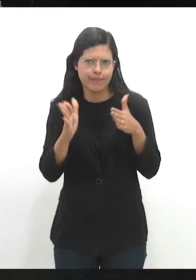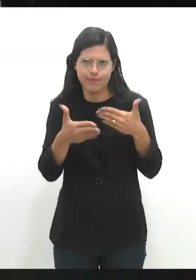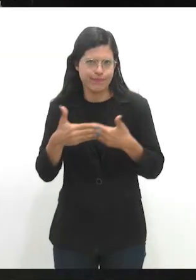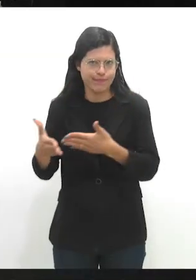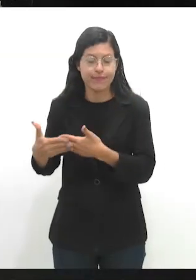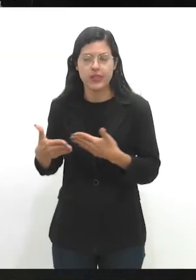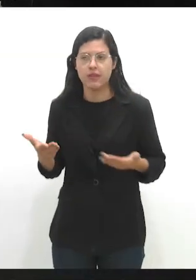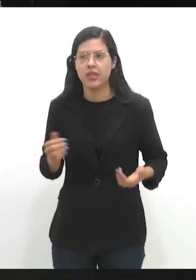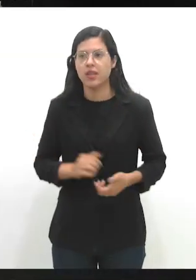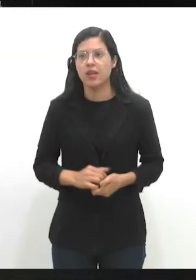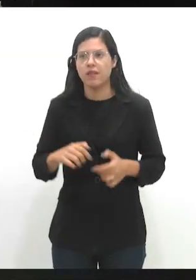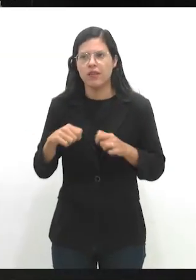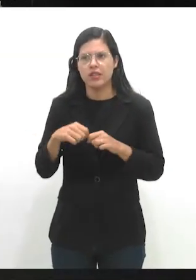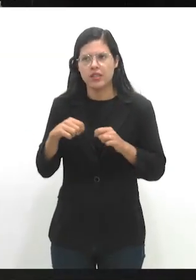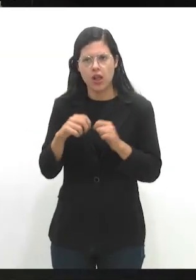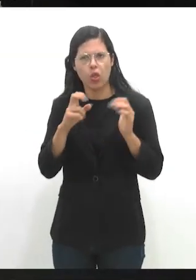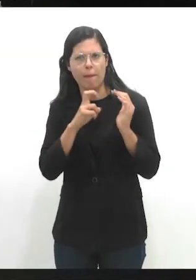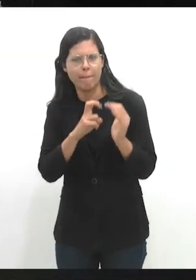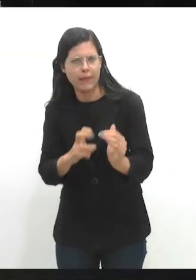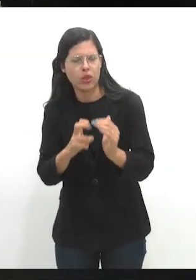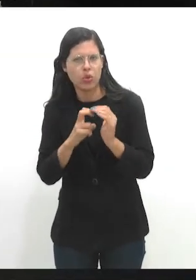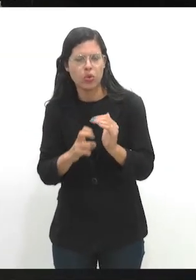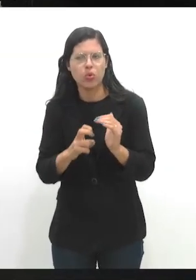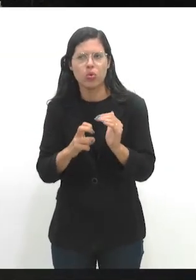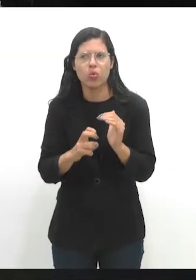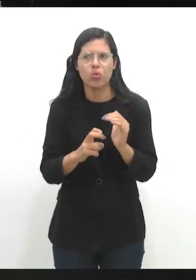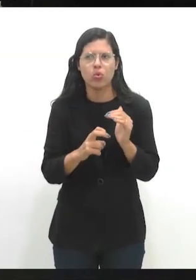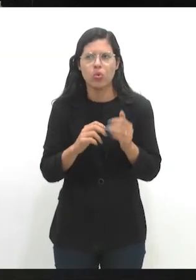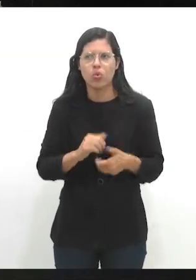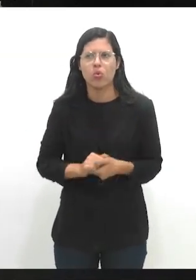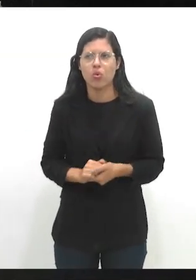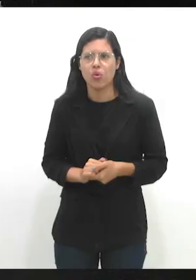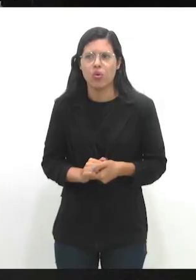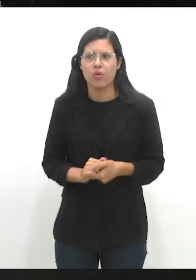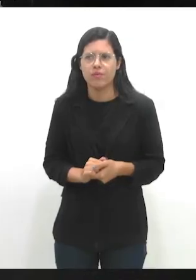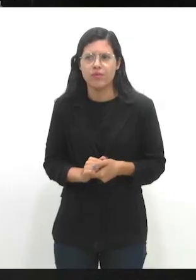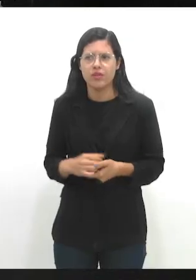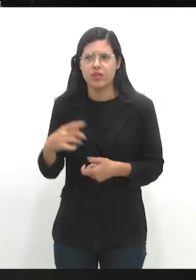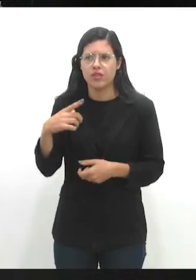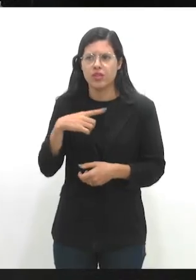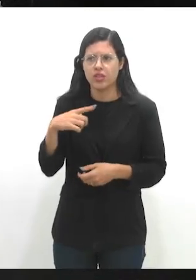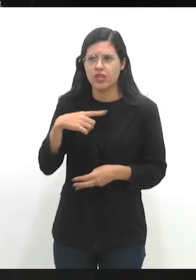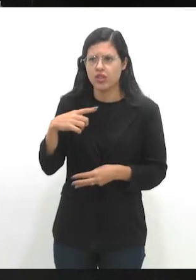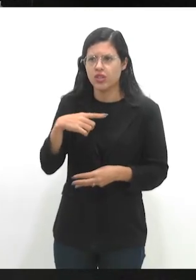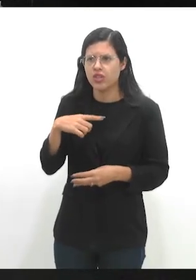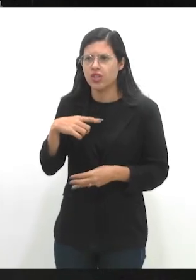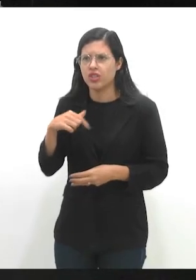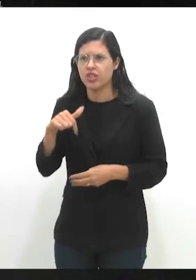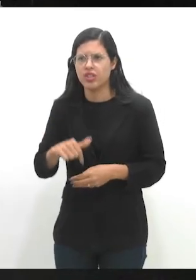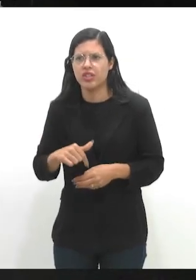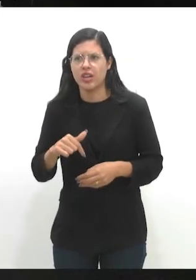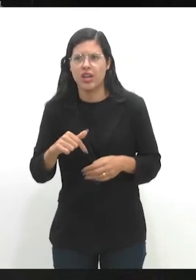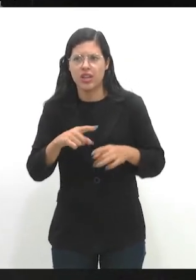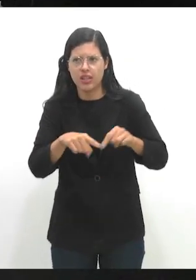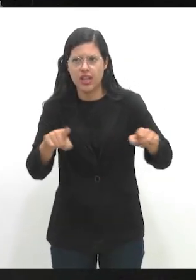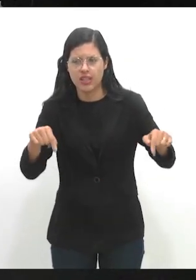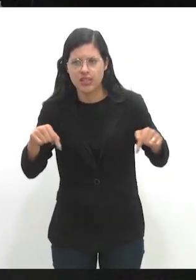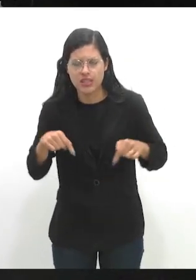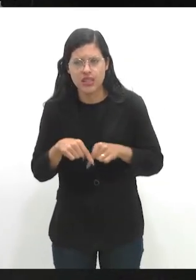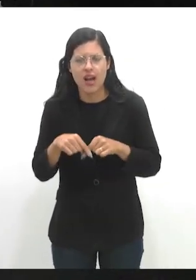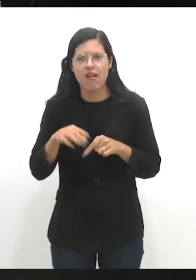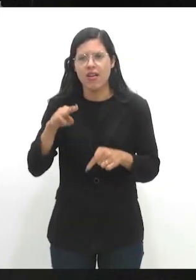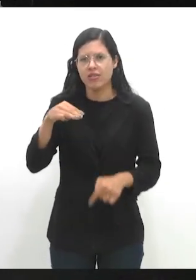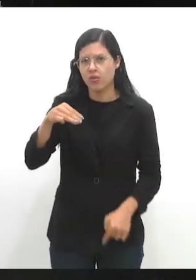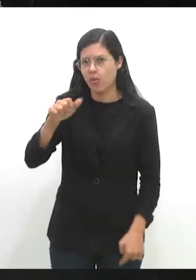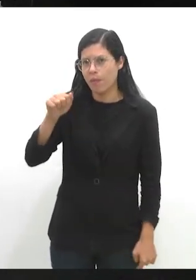lugares, no buraco do metrô, na sala, tinha a sala de corpo e som A do MAN, sala de corpo e som B do MAN. Então,